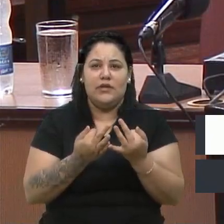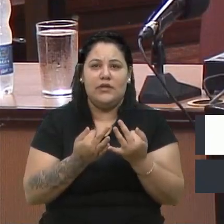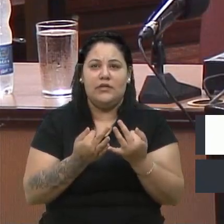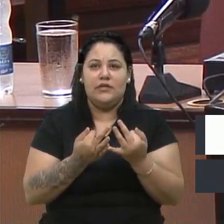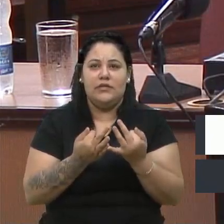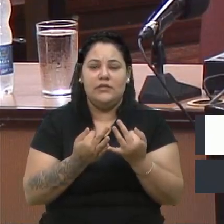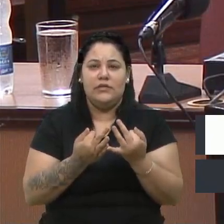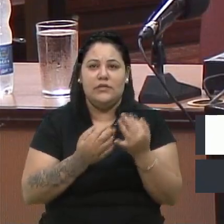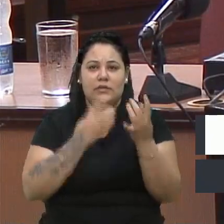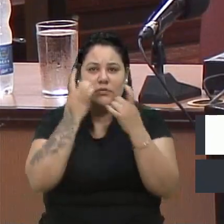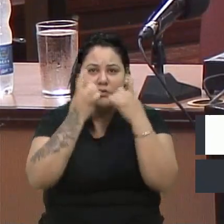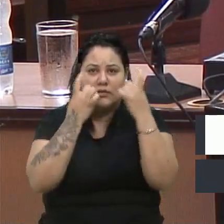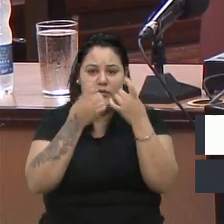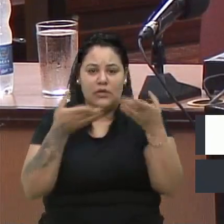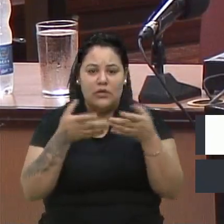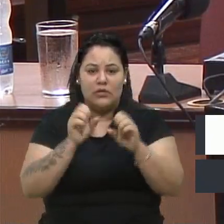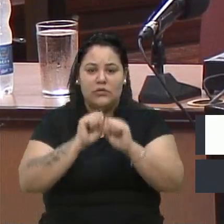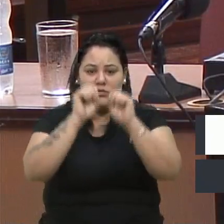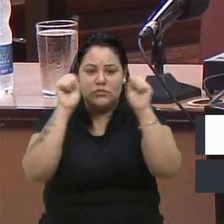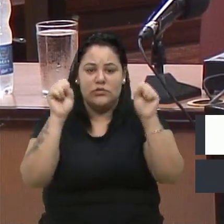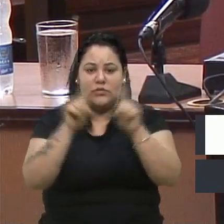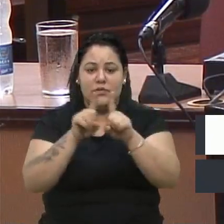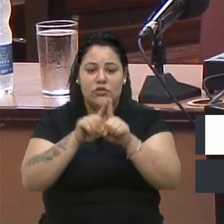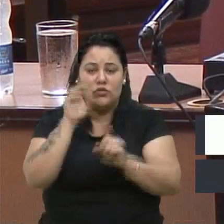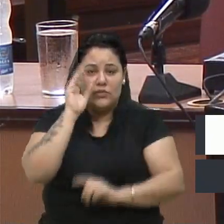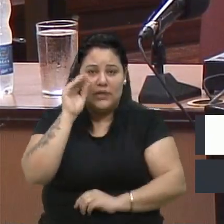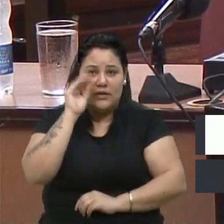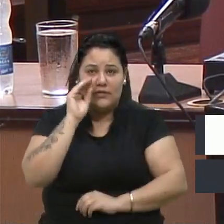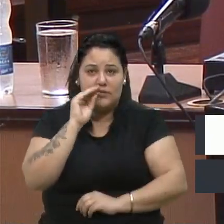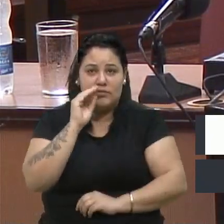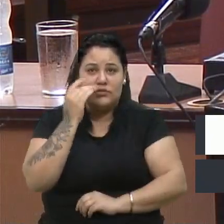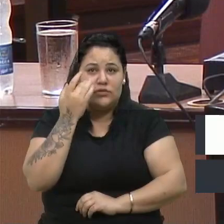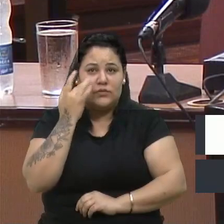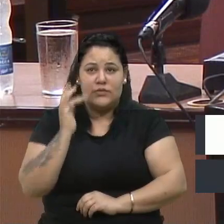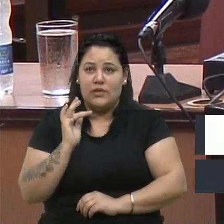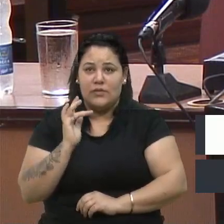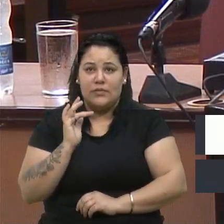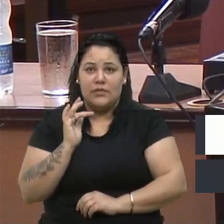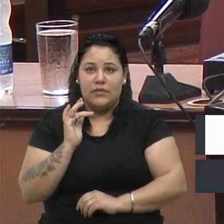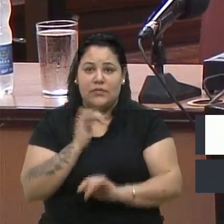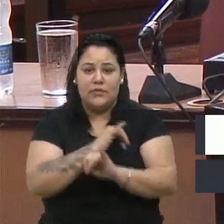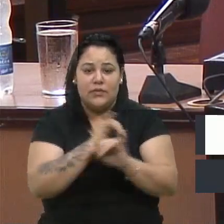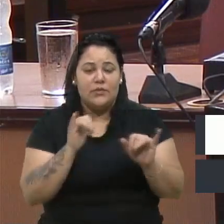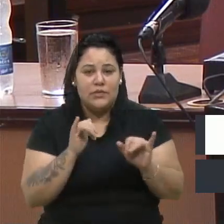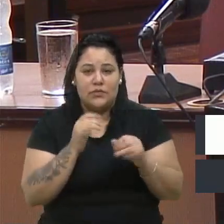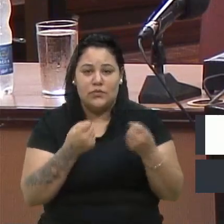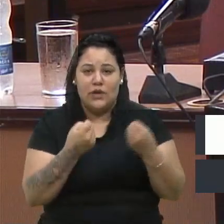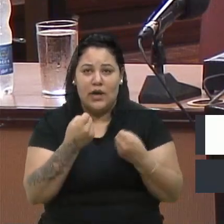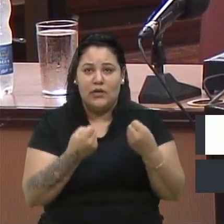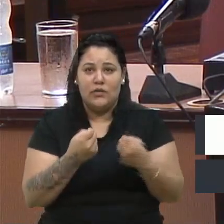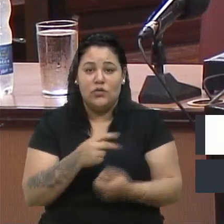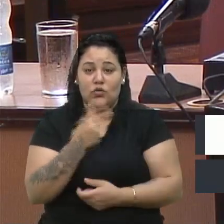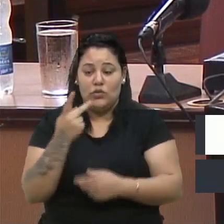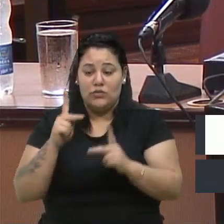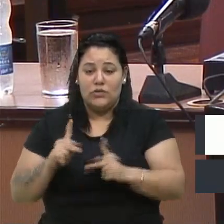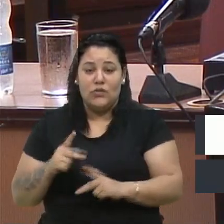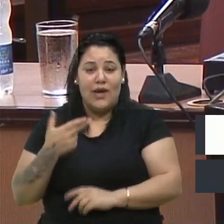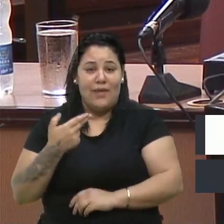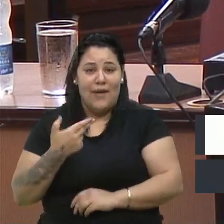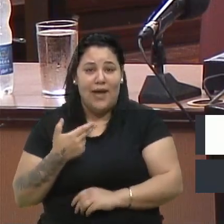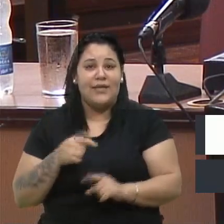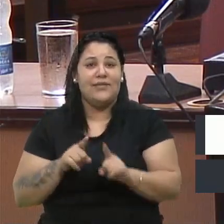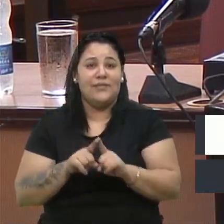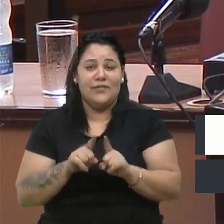mas é isso que a gente observa. Já se tem informação que, do veículo, que é 2 indivíduos armados,